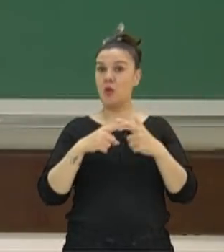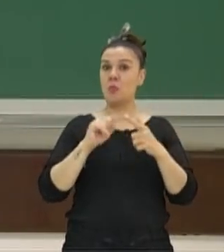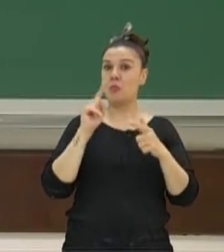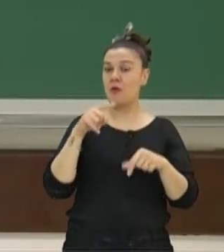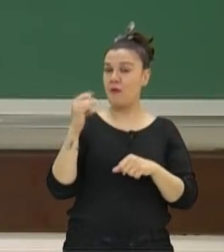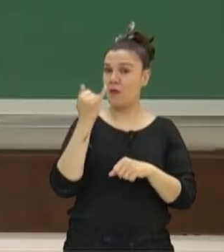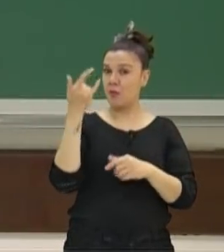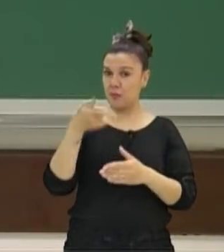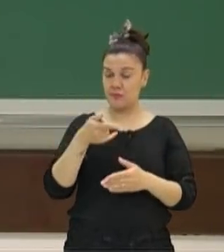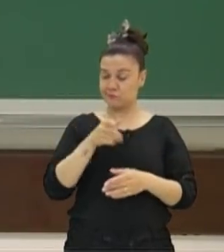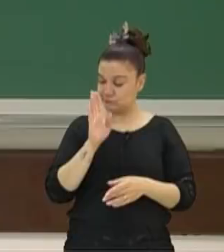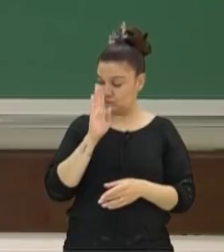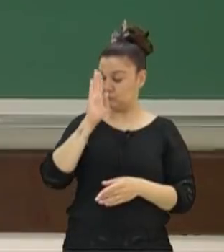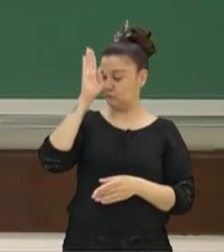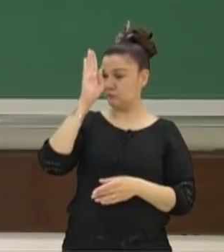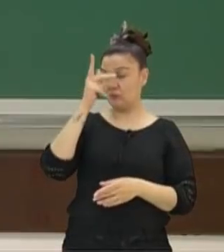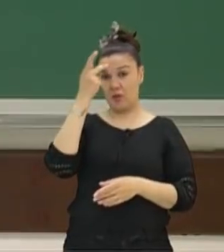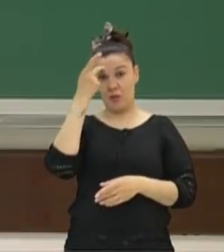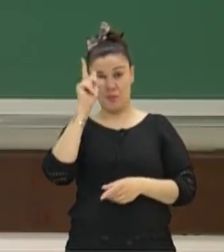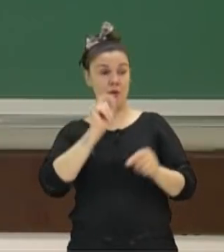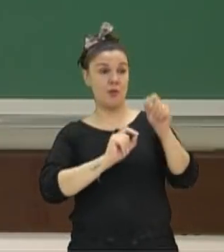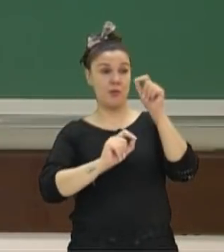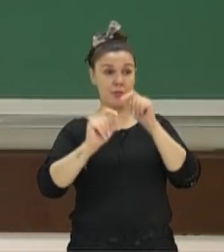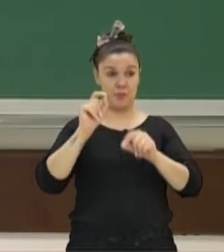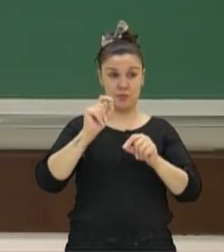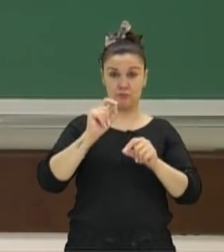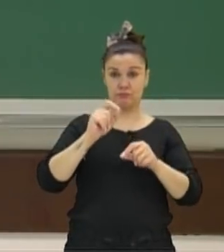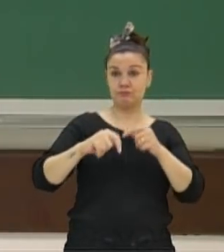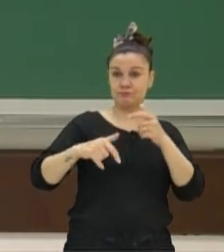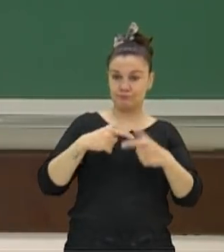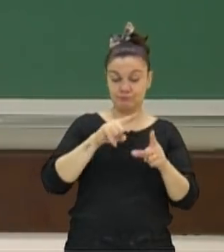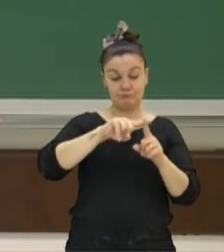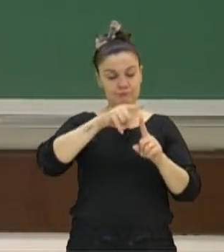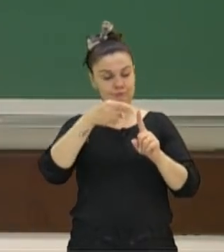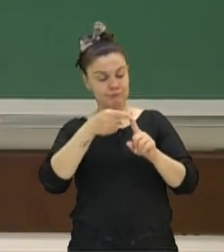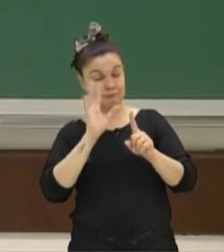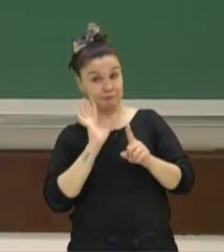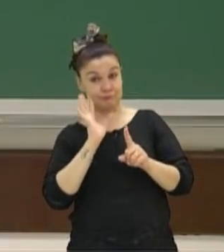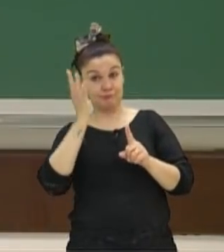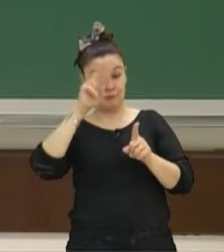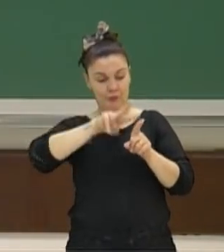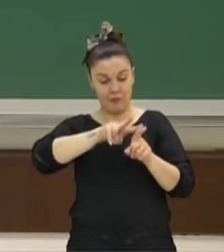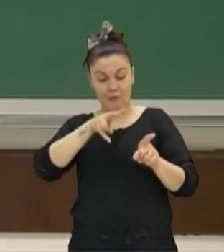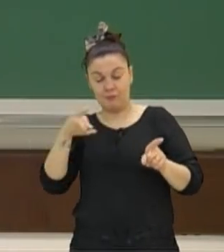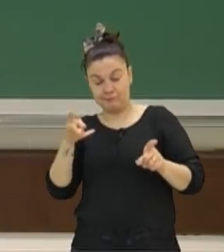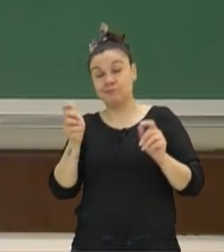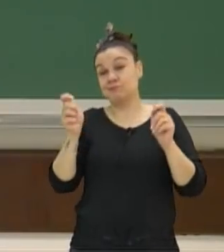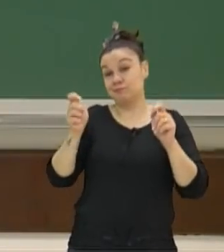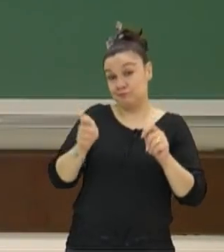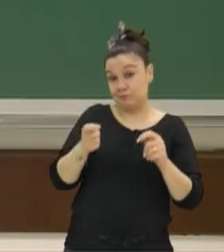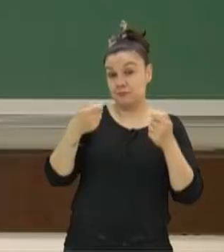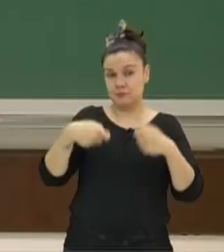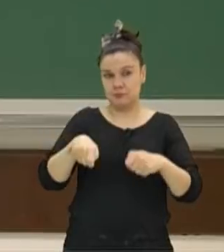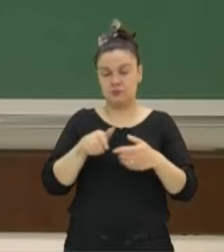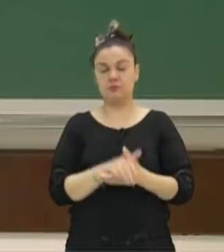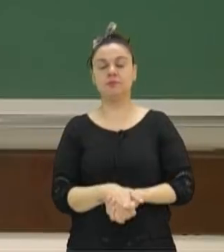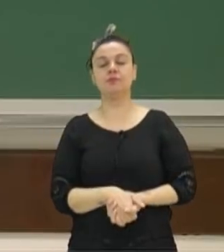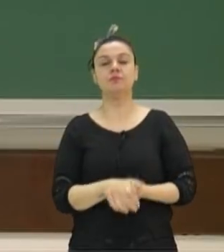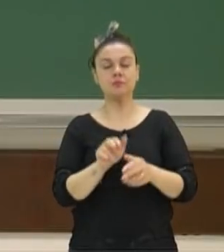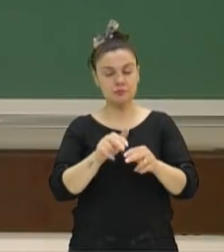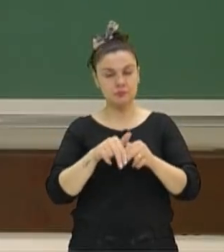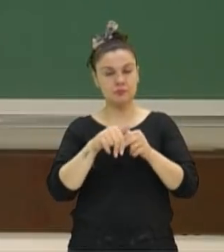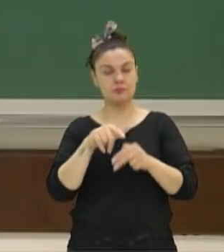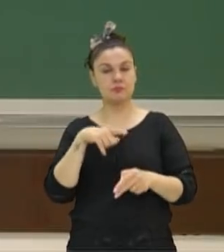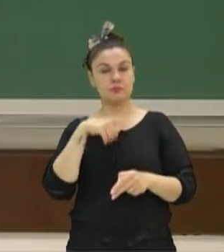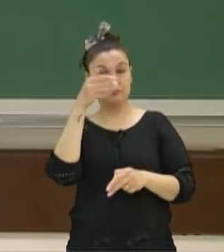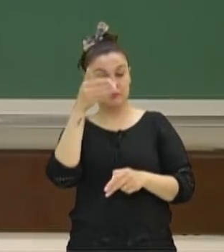importante? Isso é fundamental para que a reprodução humana possa de fato acontecer, tá? Então é por isso que existe